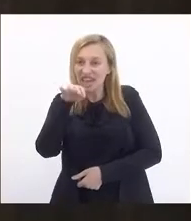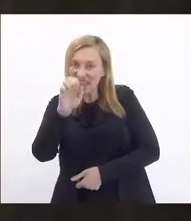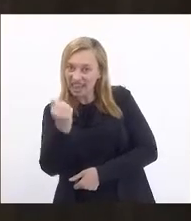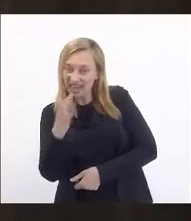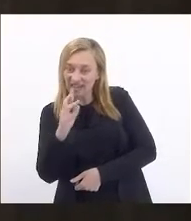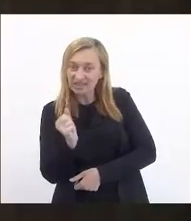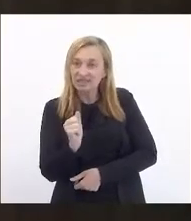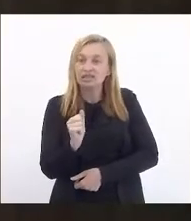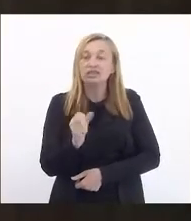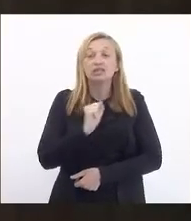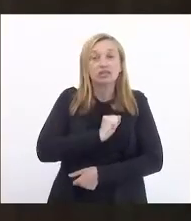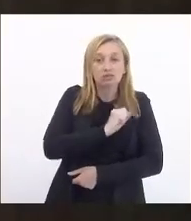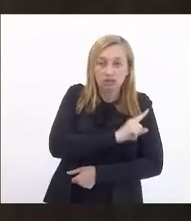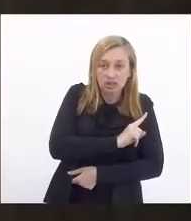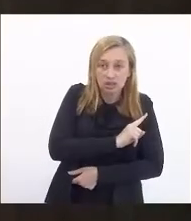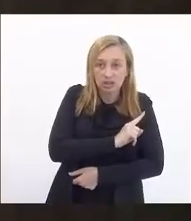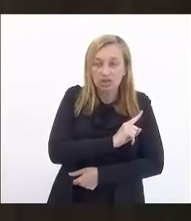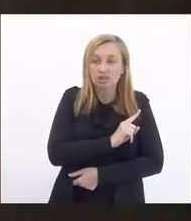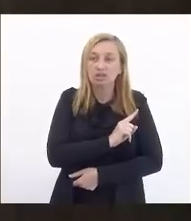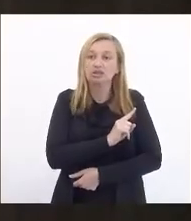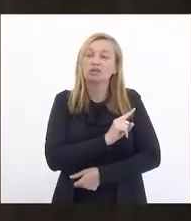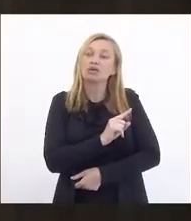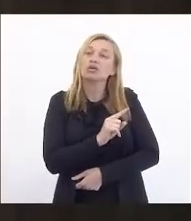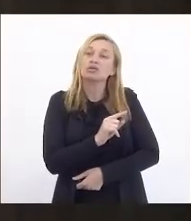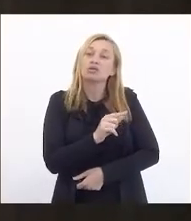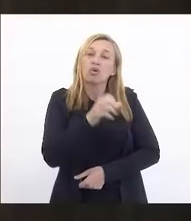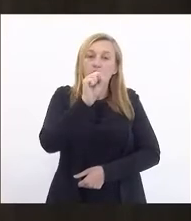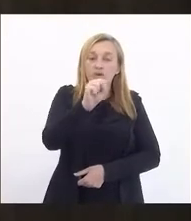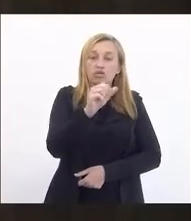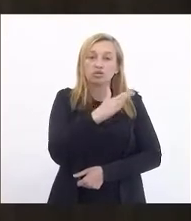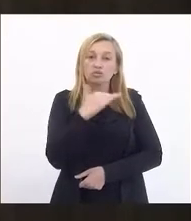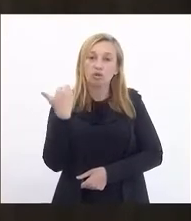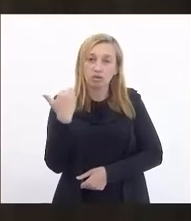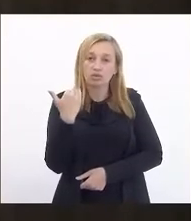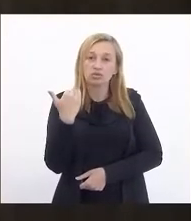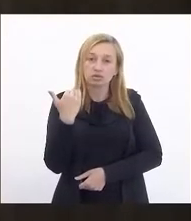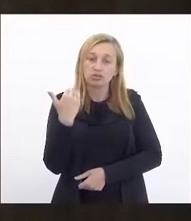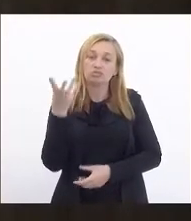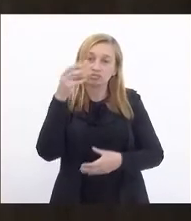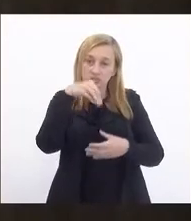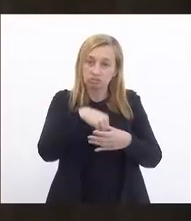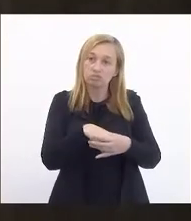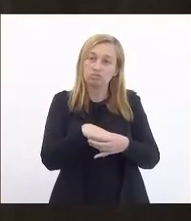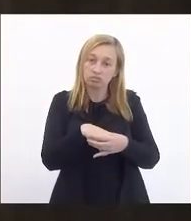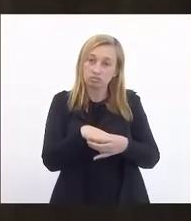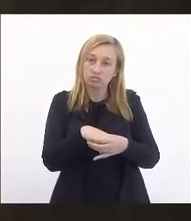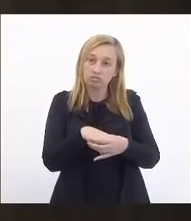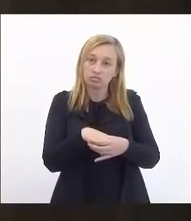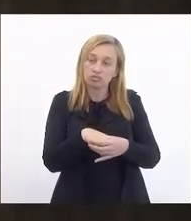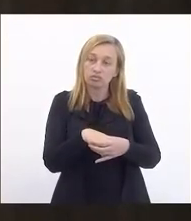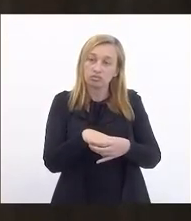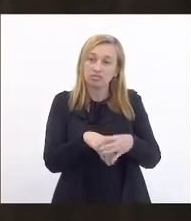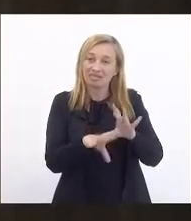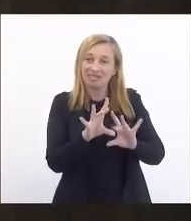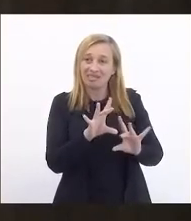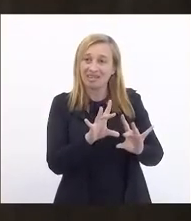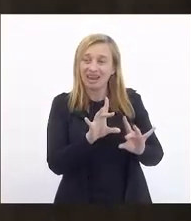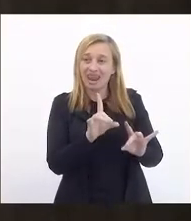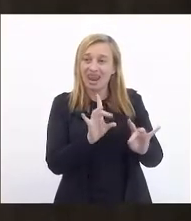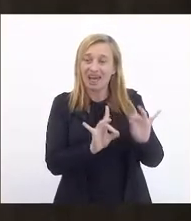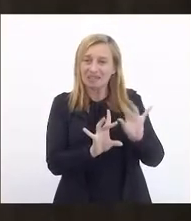em São Gonçalo deixou aí oito mortos dentro daquele lamaçal